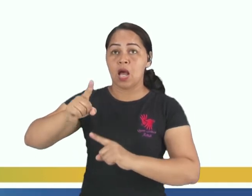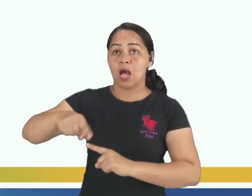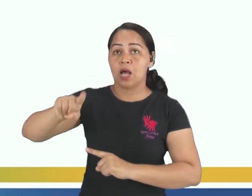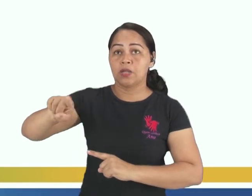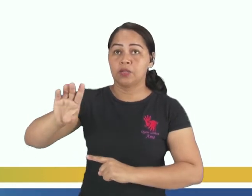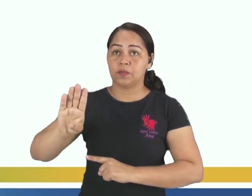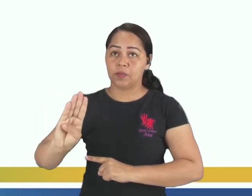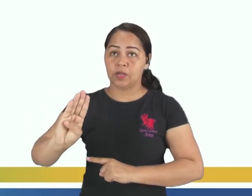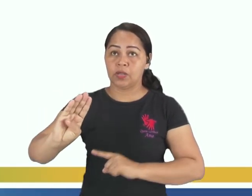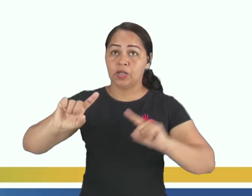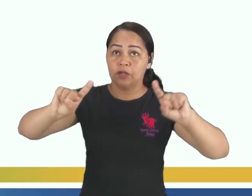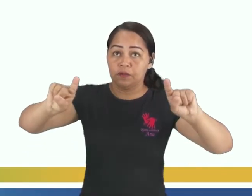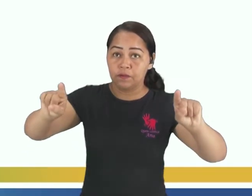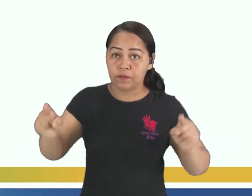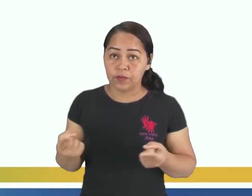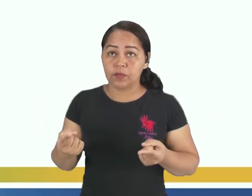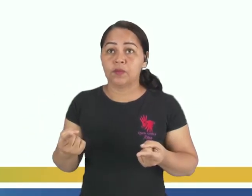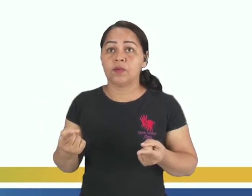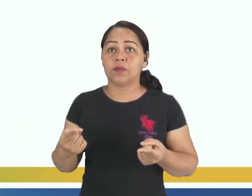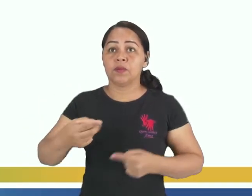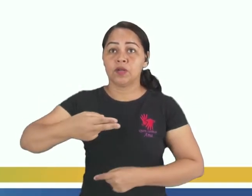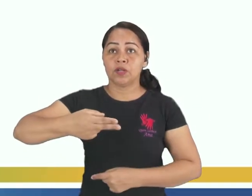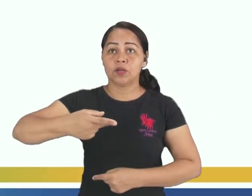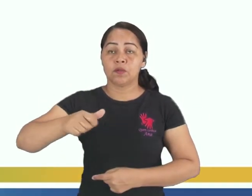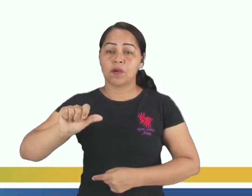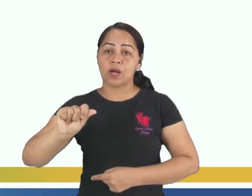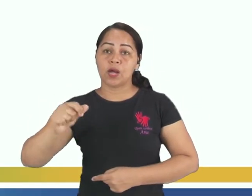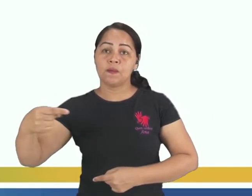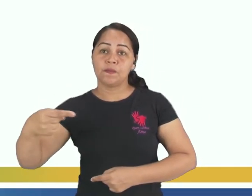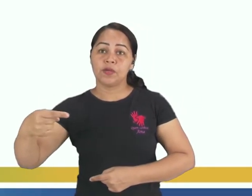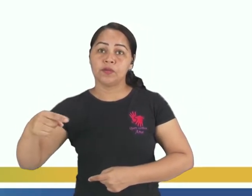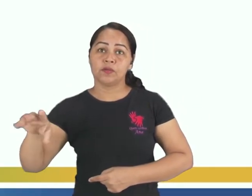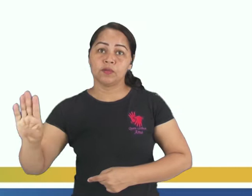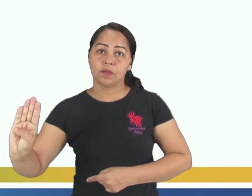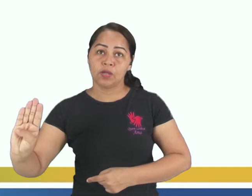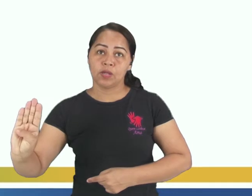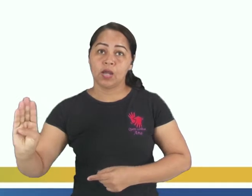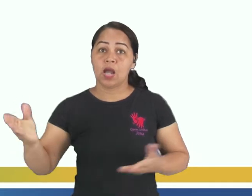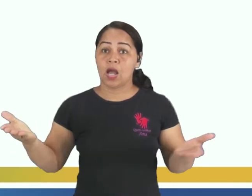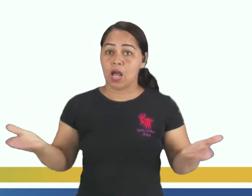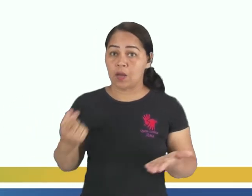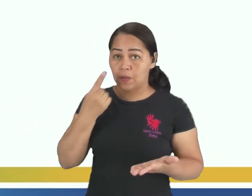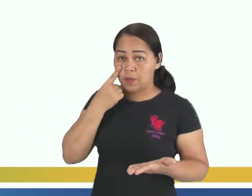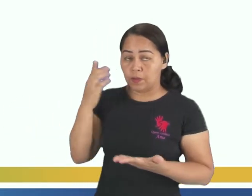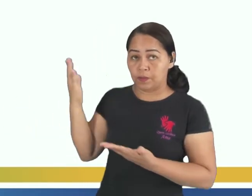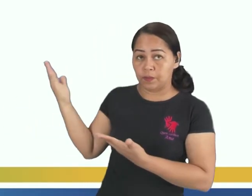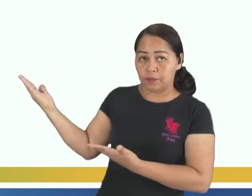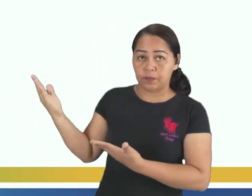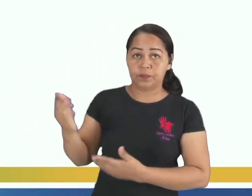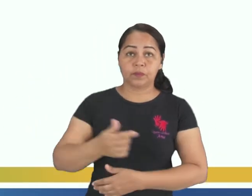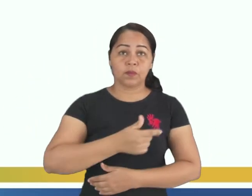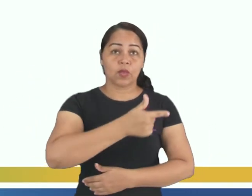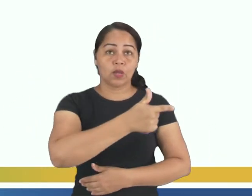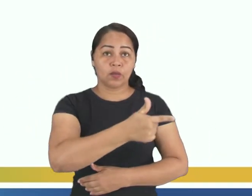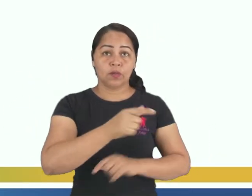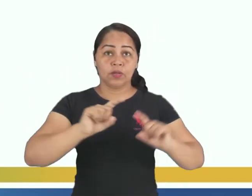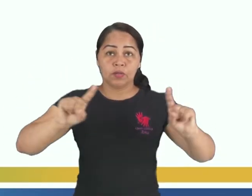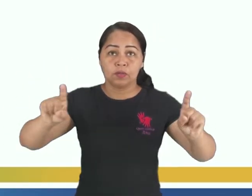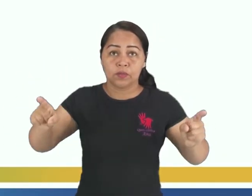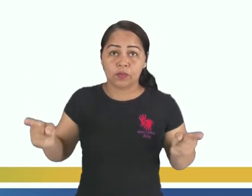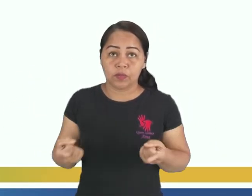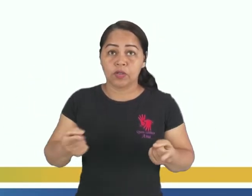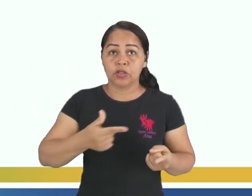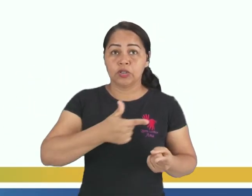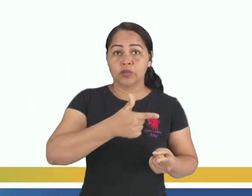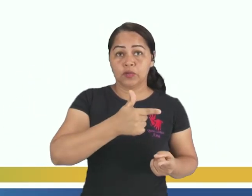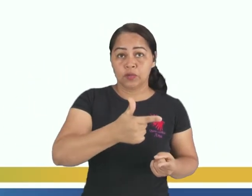menos raiz quadrada de 3, eu não altero a minha fração e de quebra eu racionalizo o meu denominador.